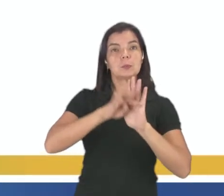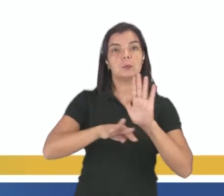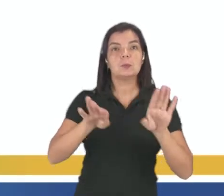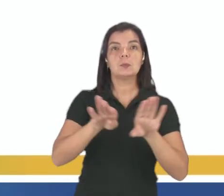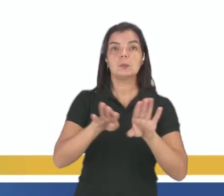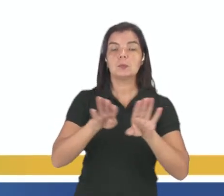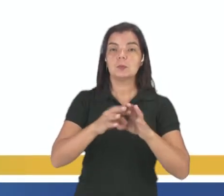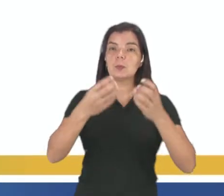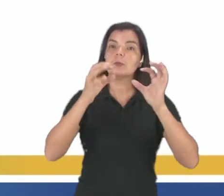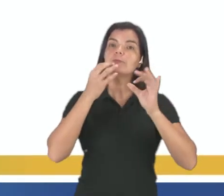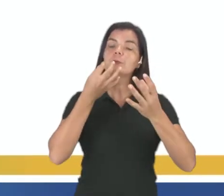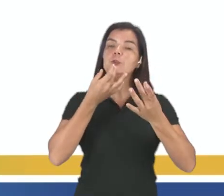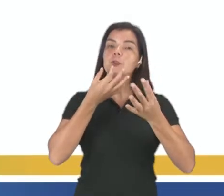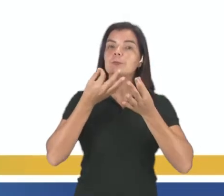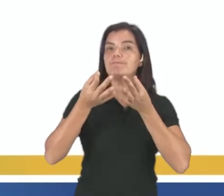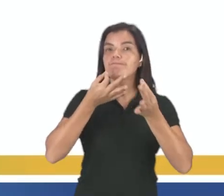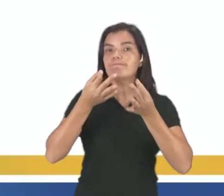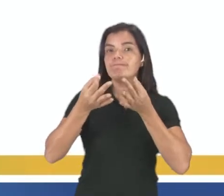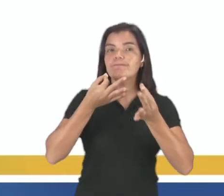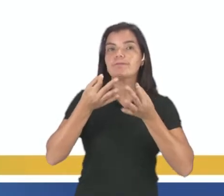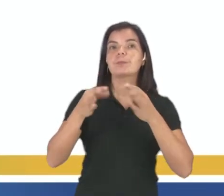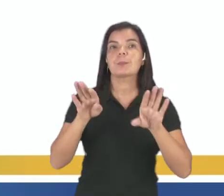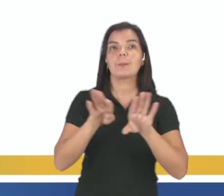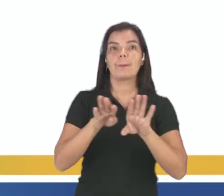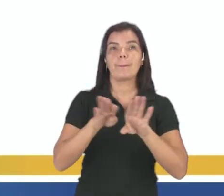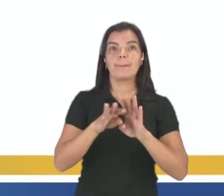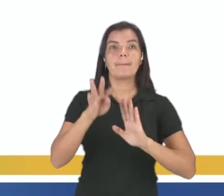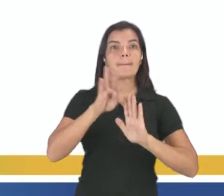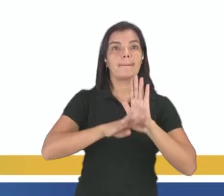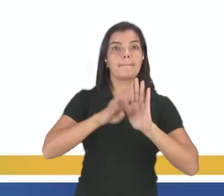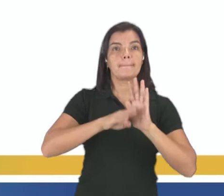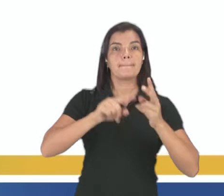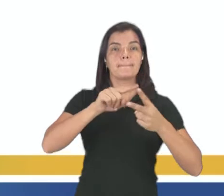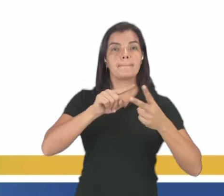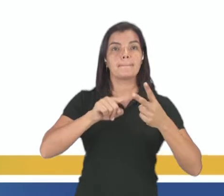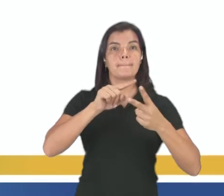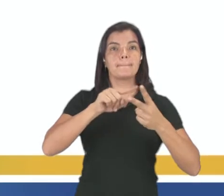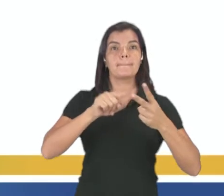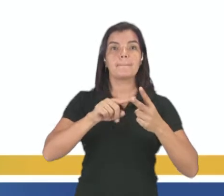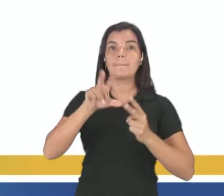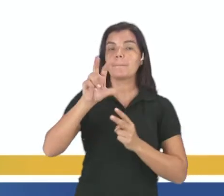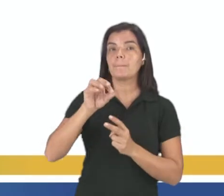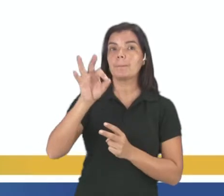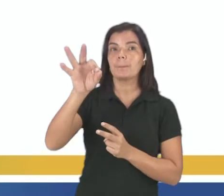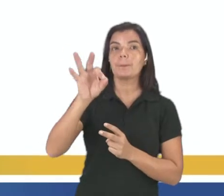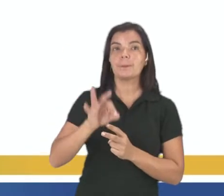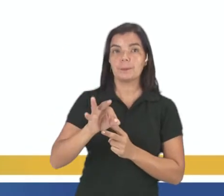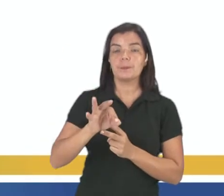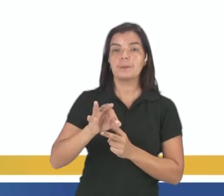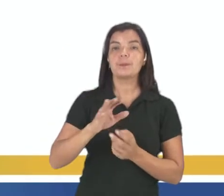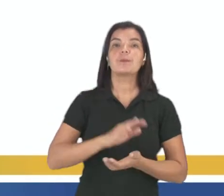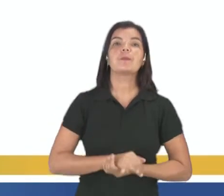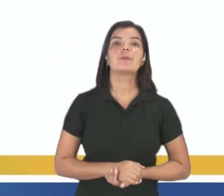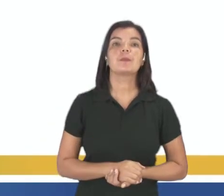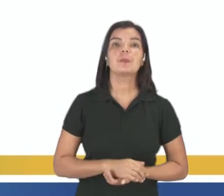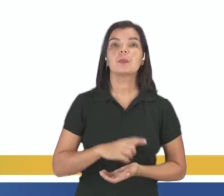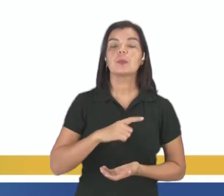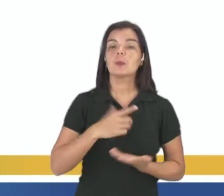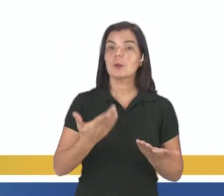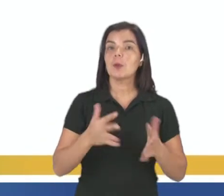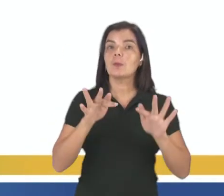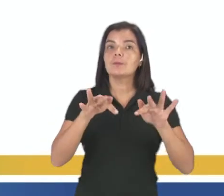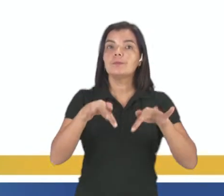y argumentativa. En esa parte del texto nosotros decimos que tenemos un 50% del desarrollo. Y en